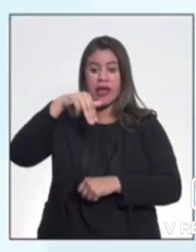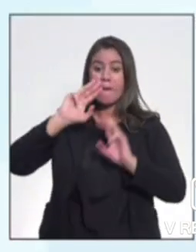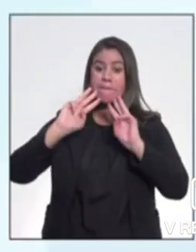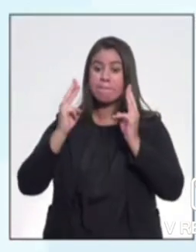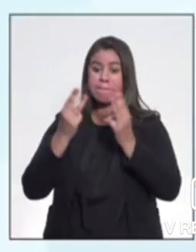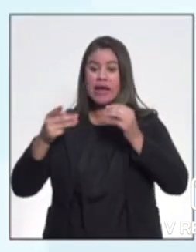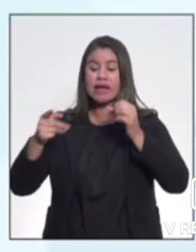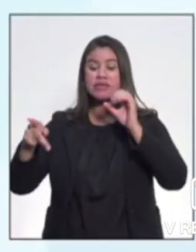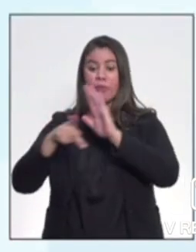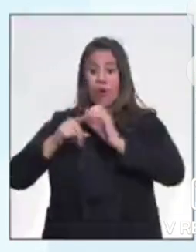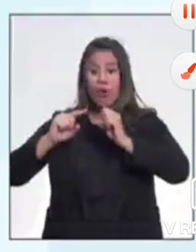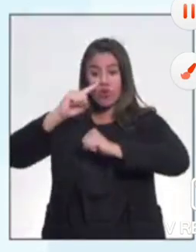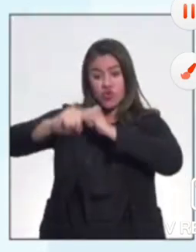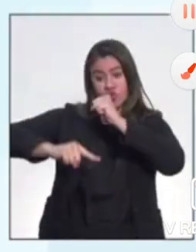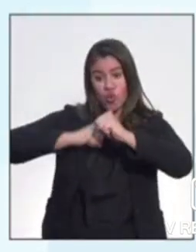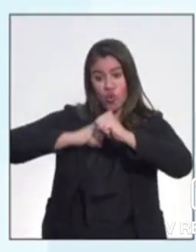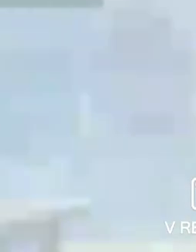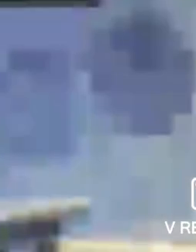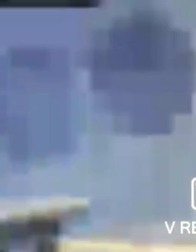essa questão.